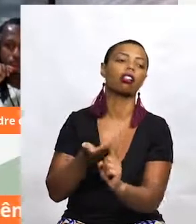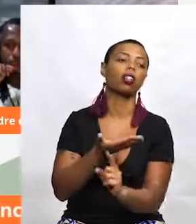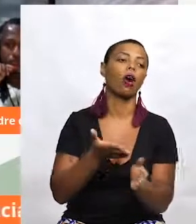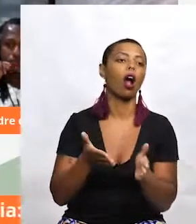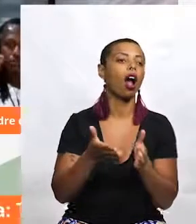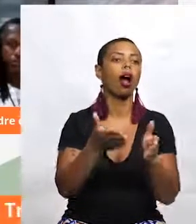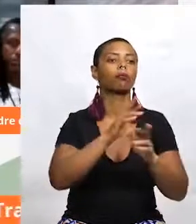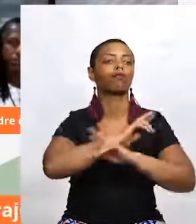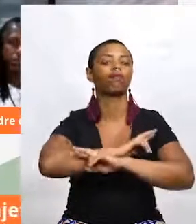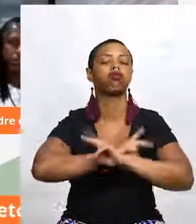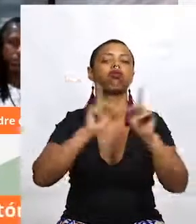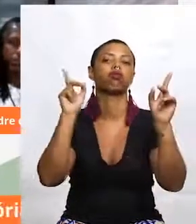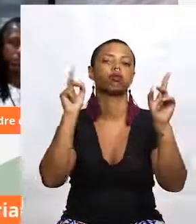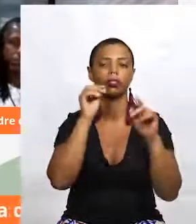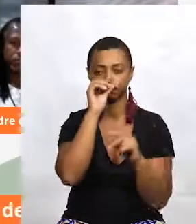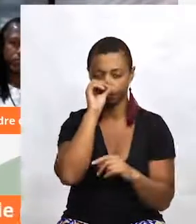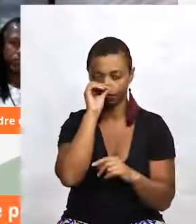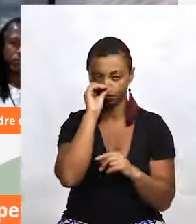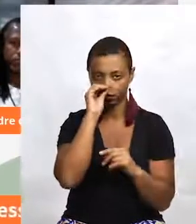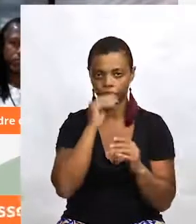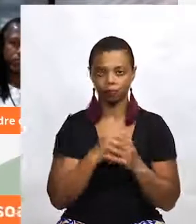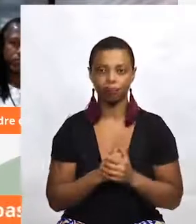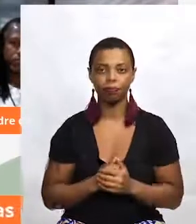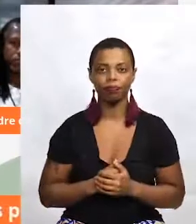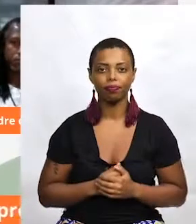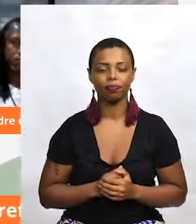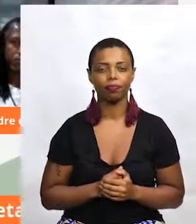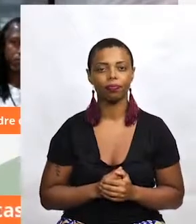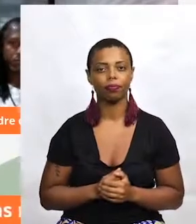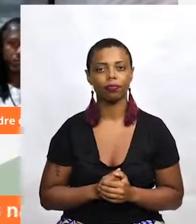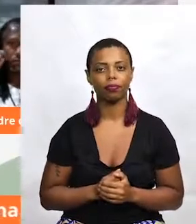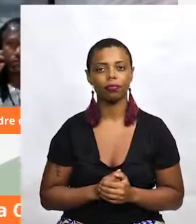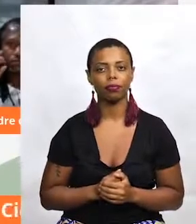caminhada. Eu interpreto dessa forma.